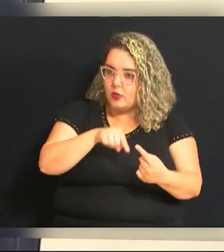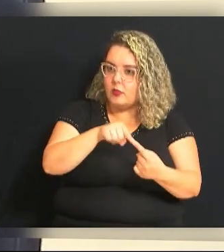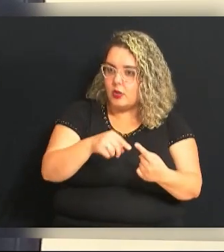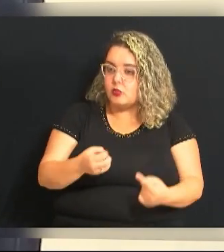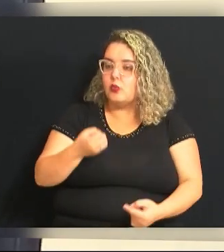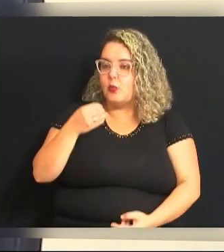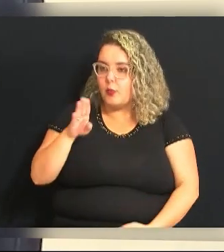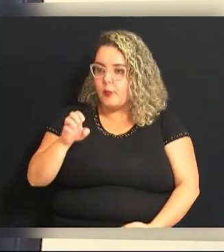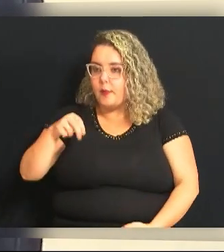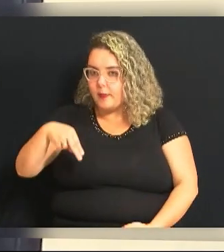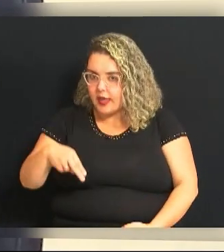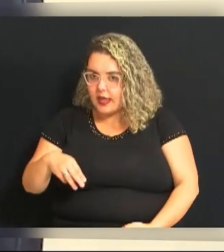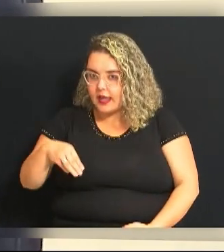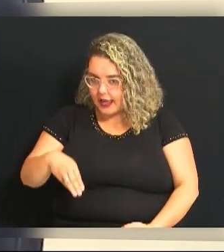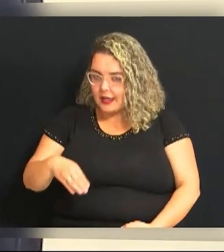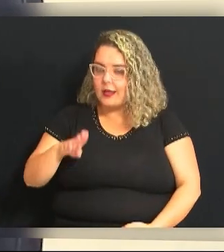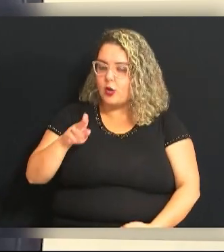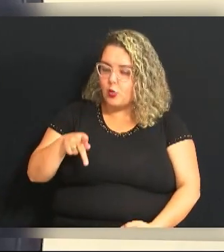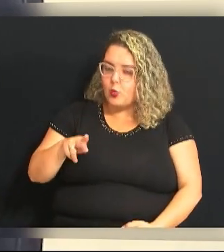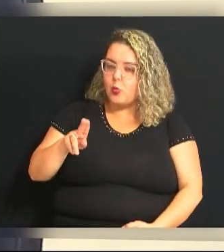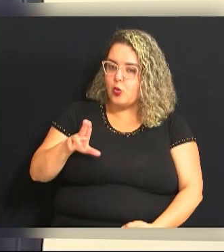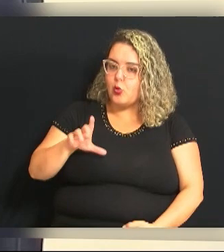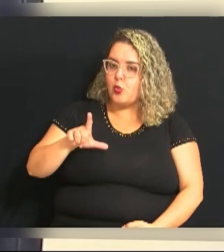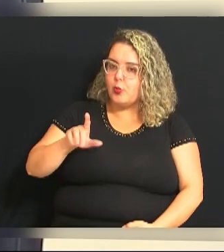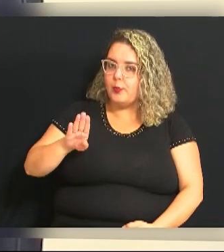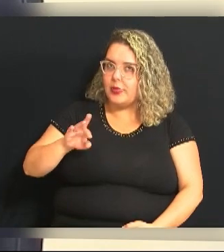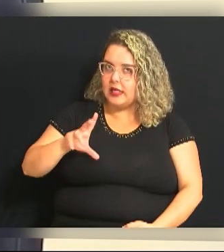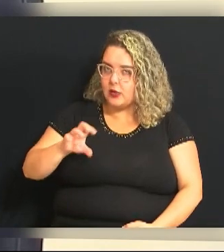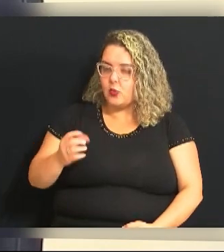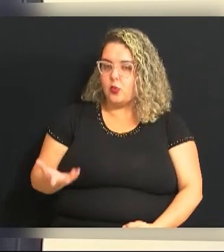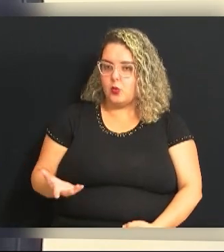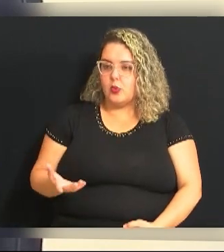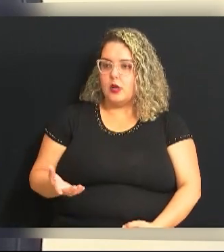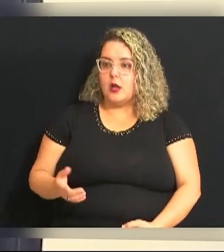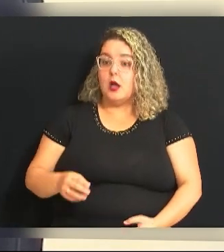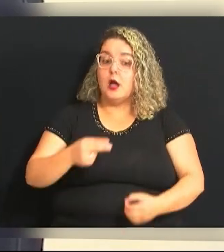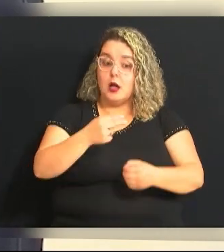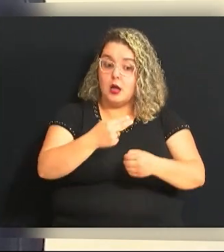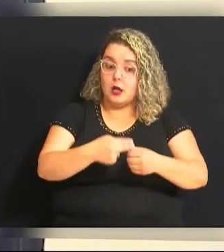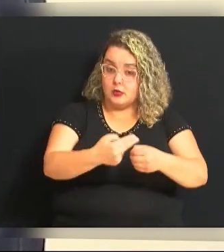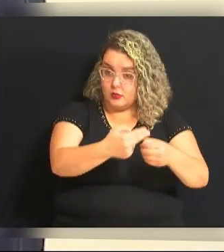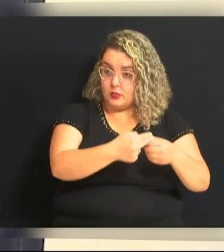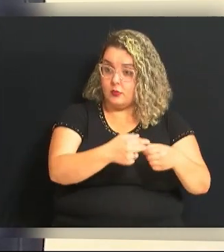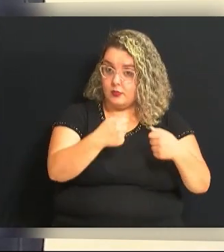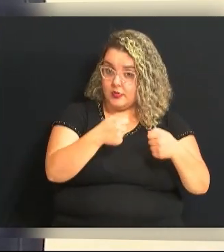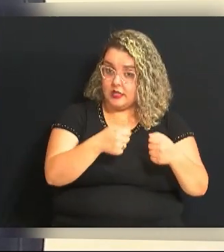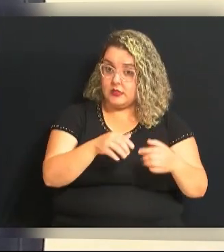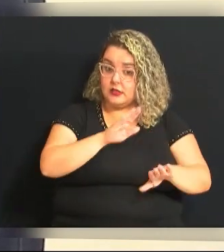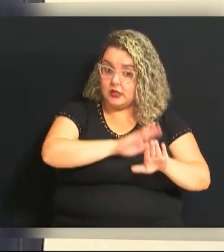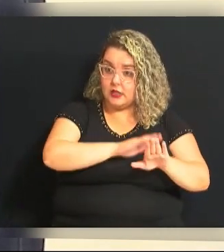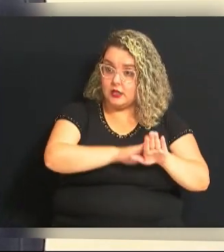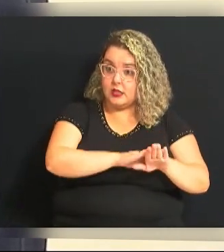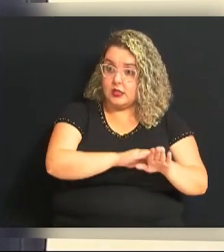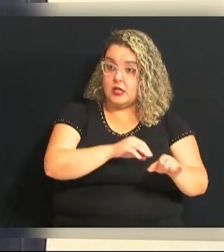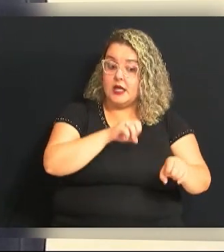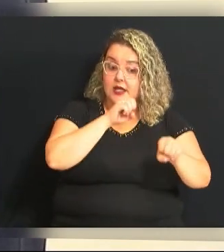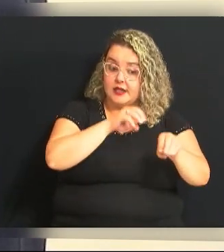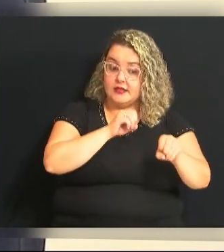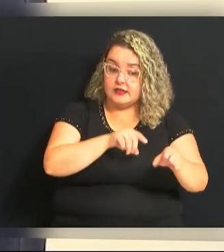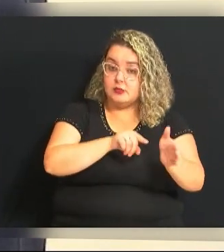da Unicamp, do Conselho da Unicamp, a sua destinação voltada às atividades fins, ensino, pesquisa e